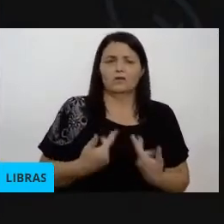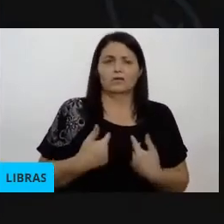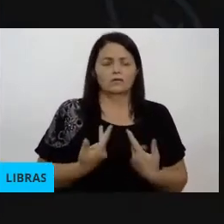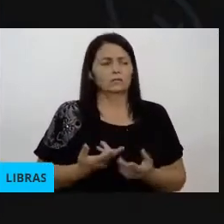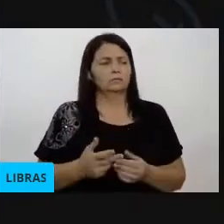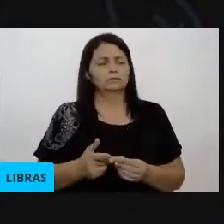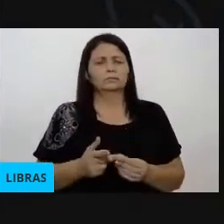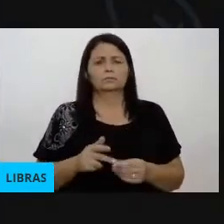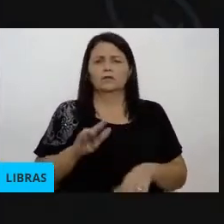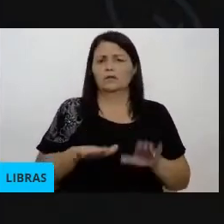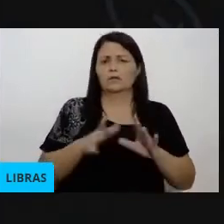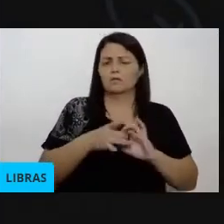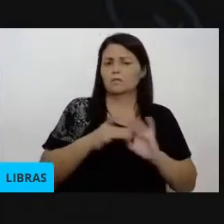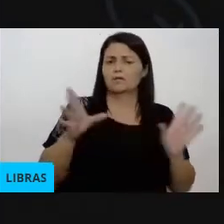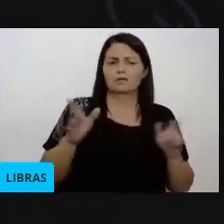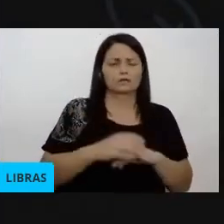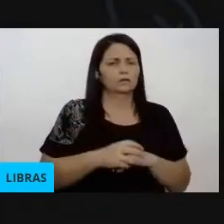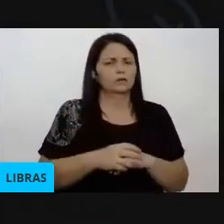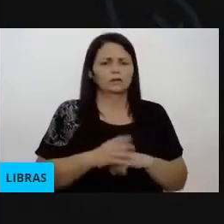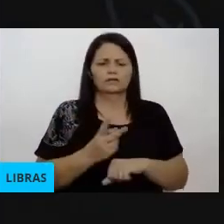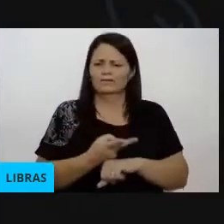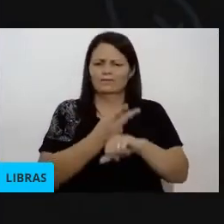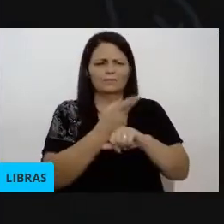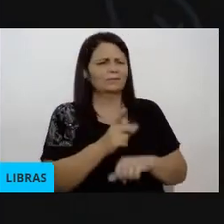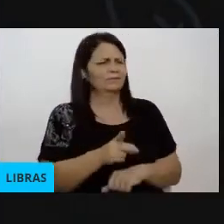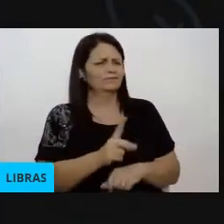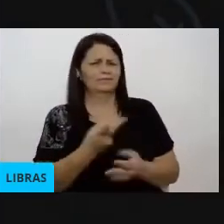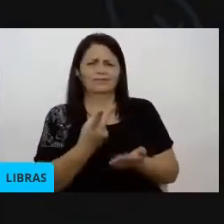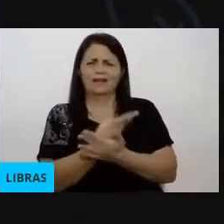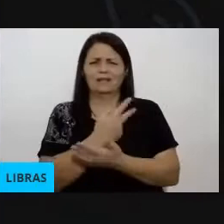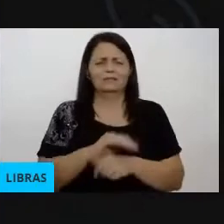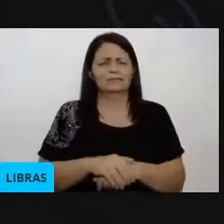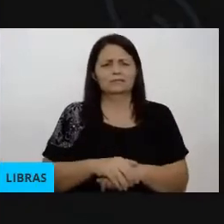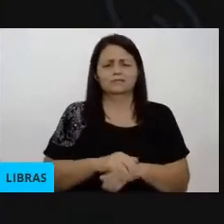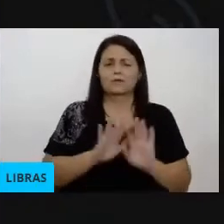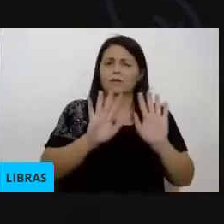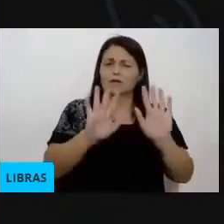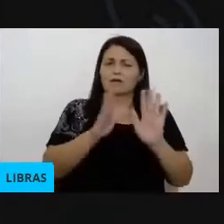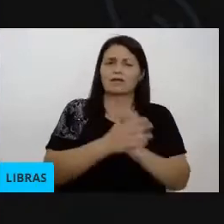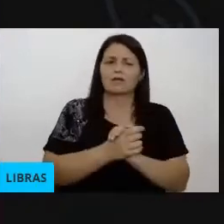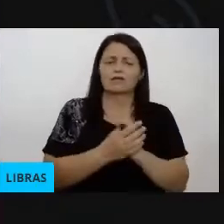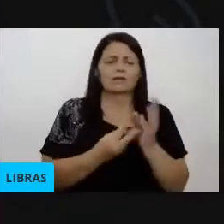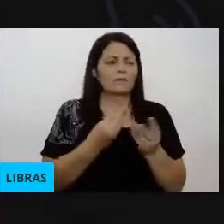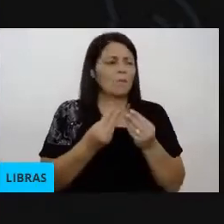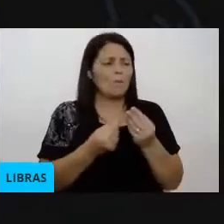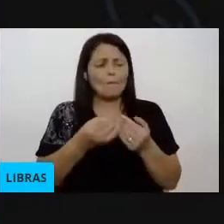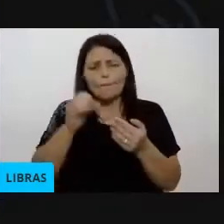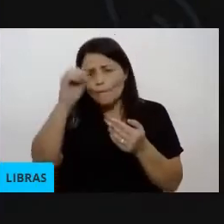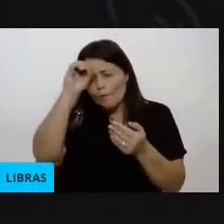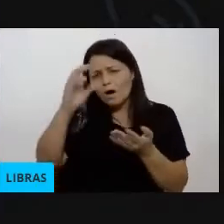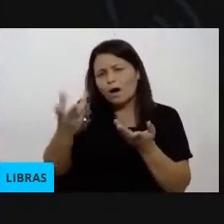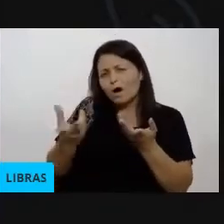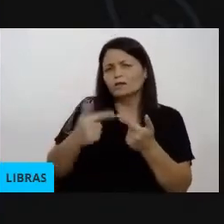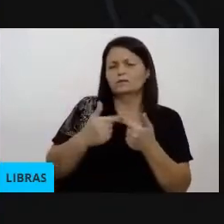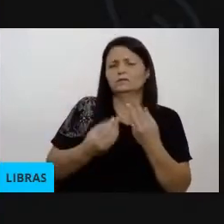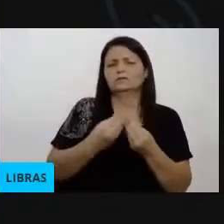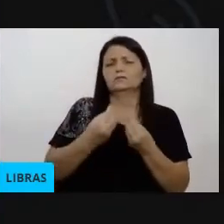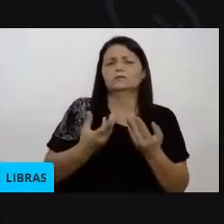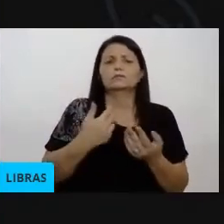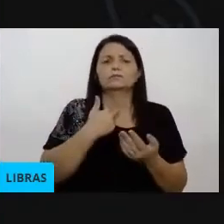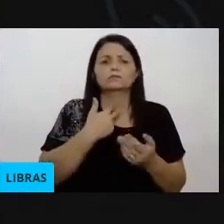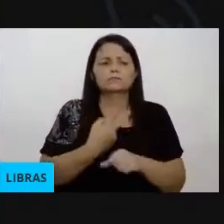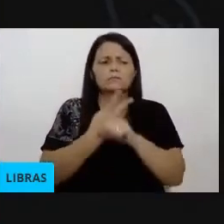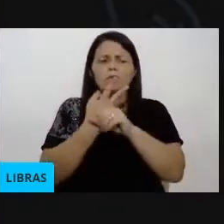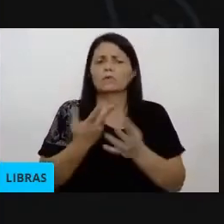visando independência. Não busquem isso, gente. E veja, eu não tenho ingenuidade de achar que eu, como médico, não se busque isso, mas não